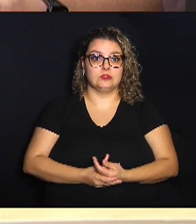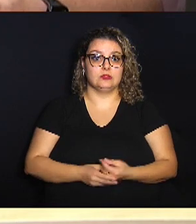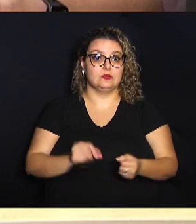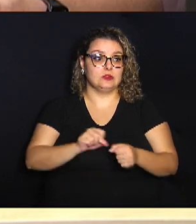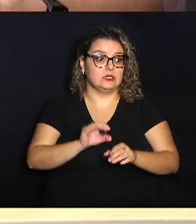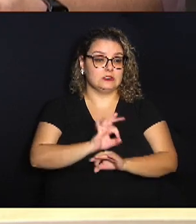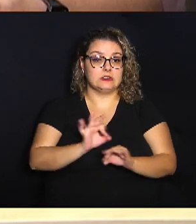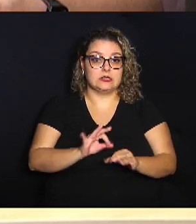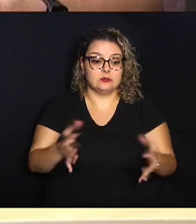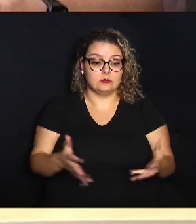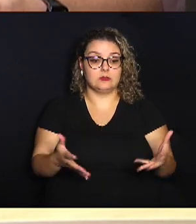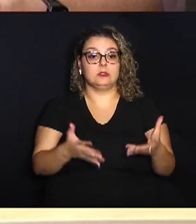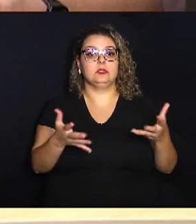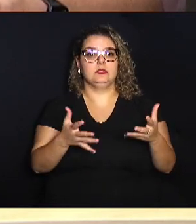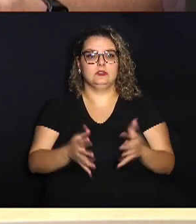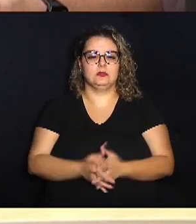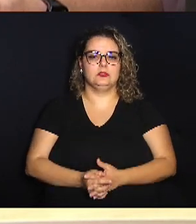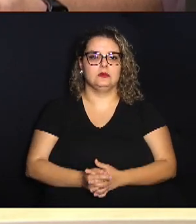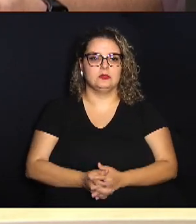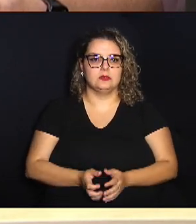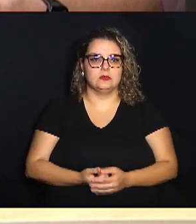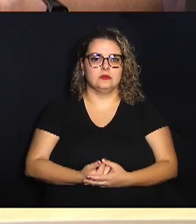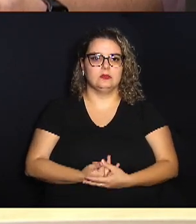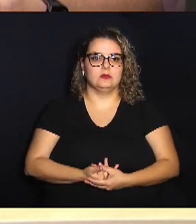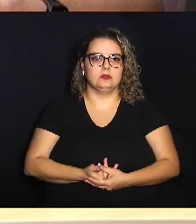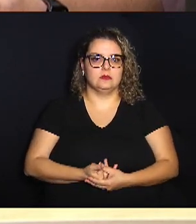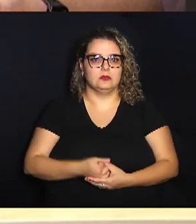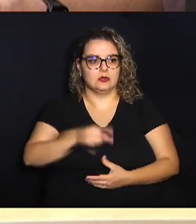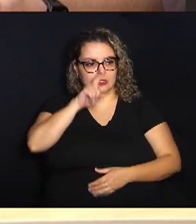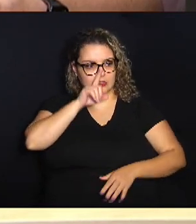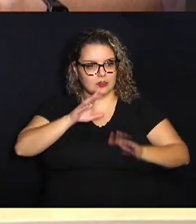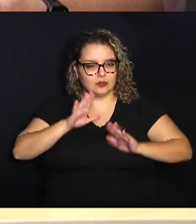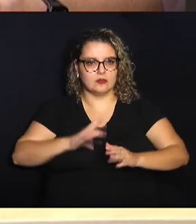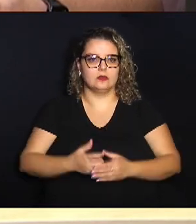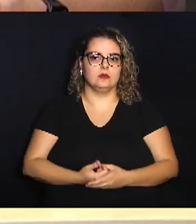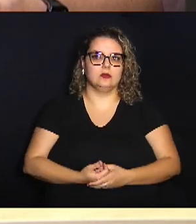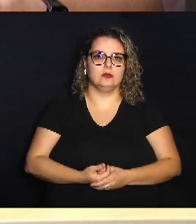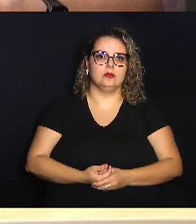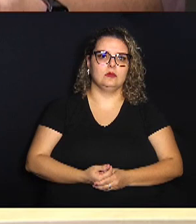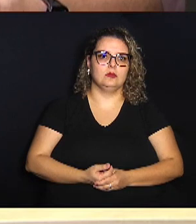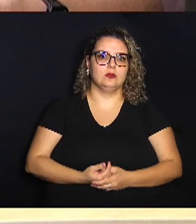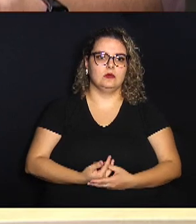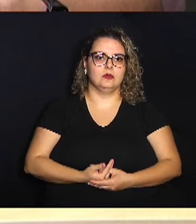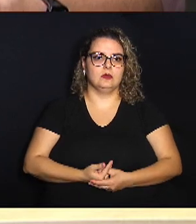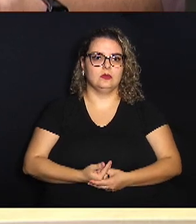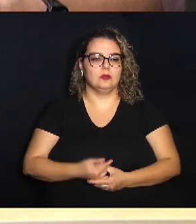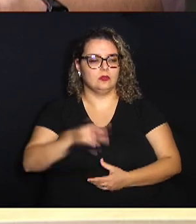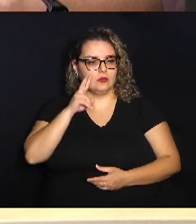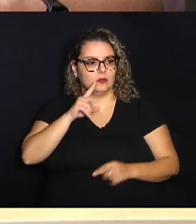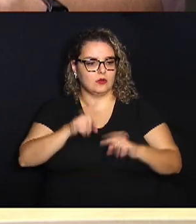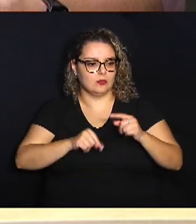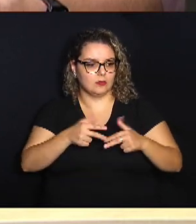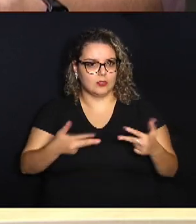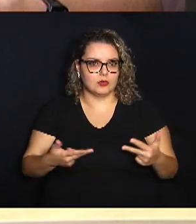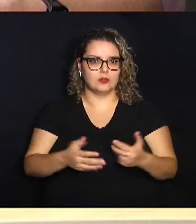por impulso. Tomar muito cuidado nisso, olhar um produto que você queira